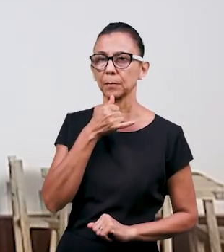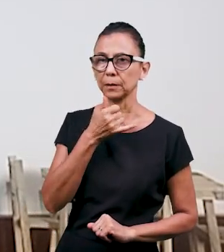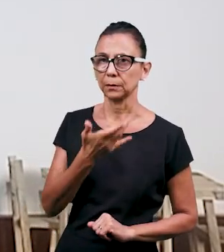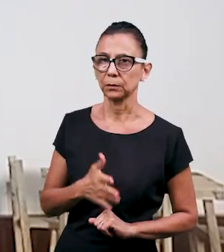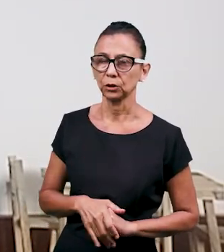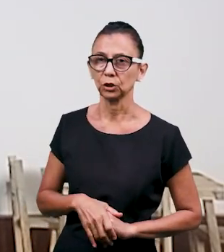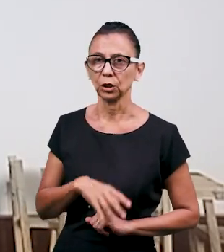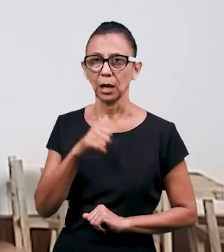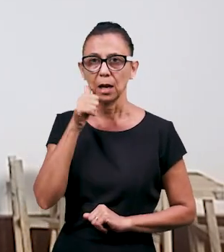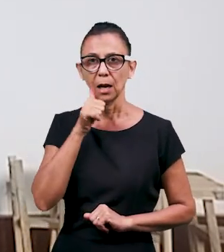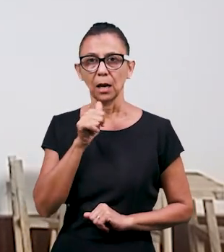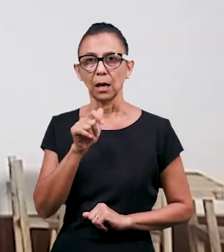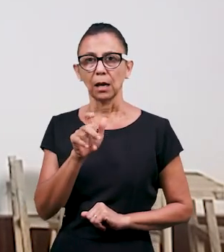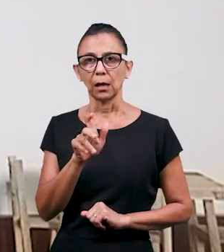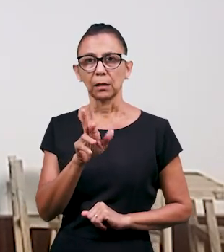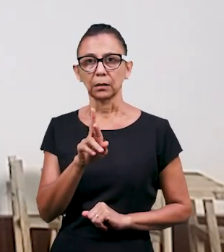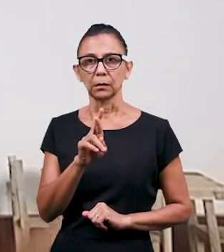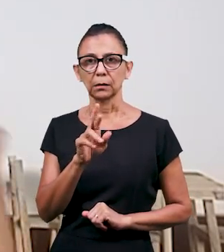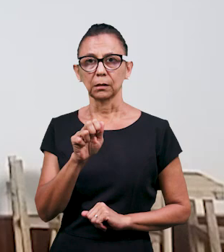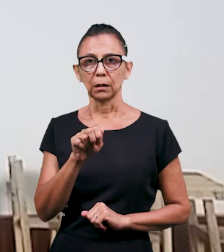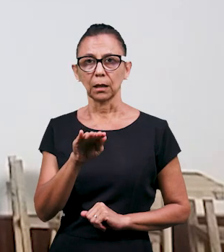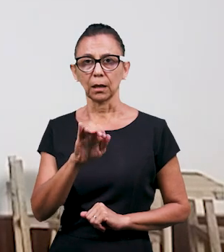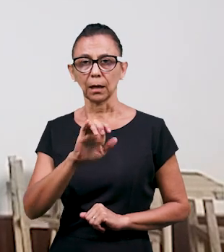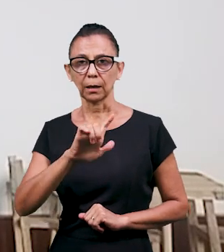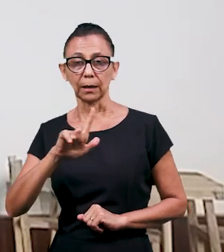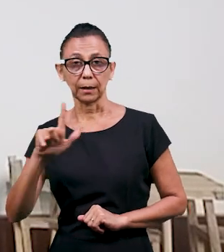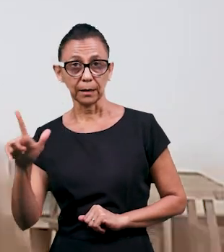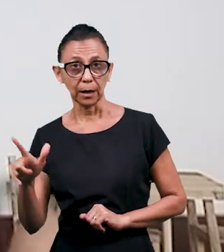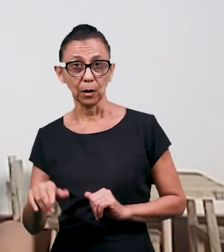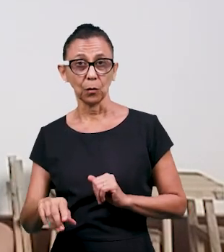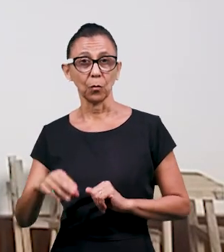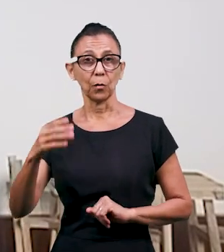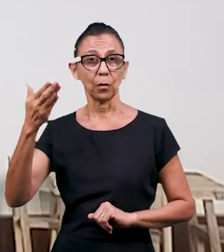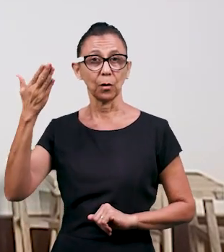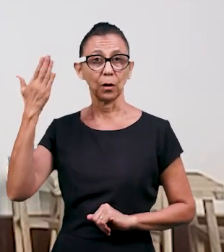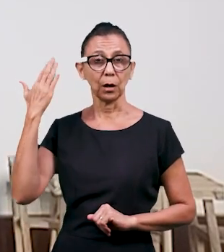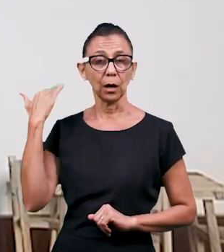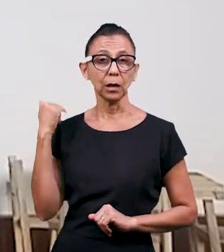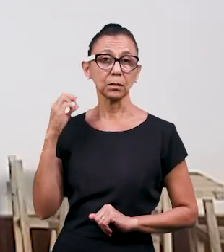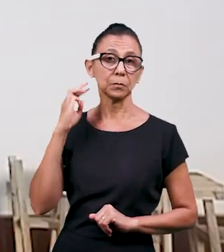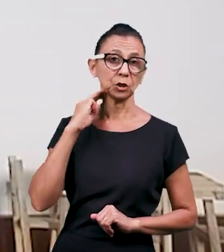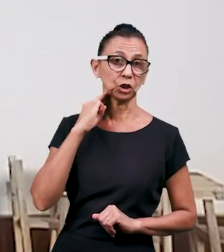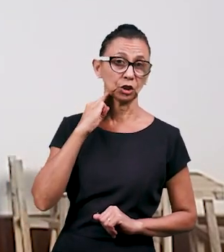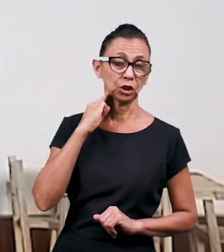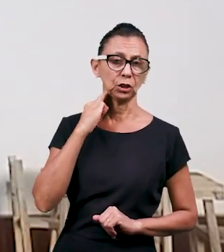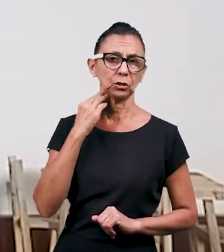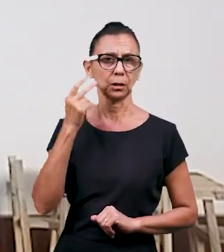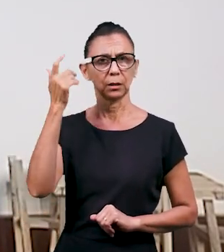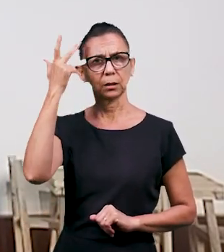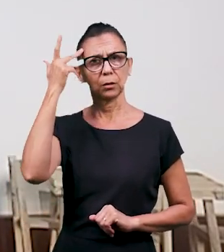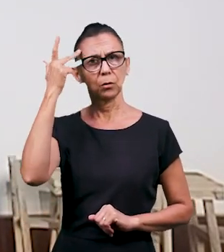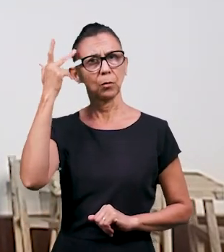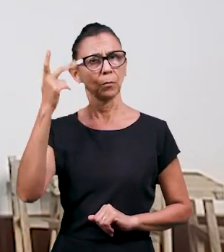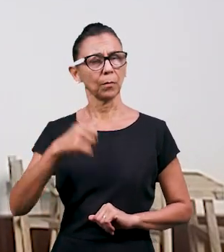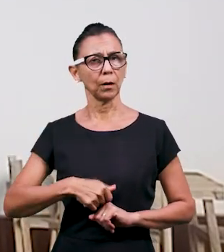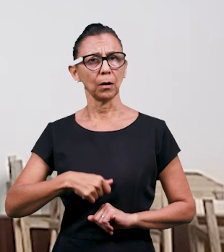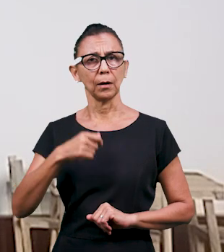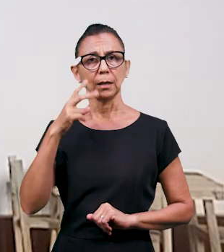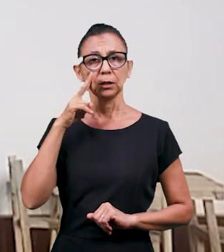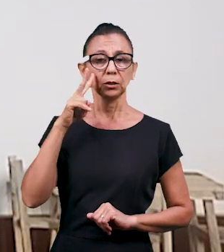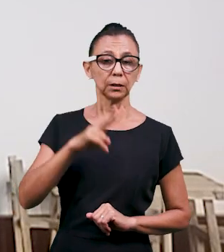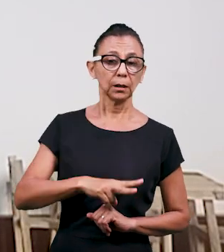ela tem como ela enxergava e ela ouvia, então ela tem um conhecimento de mundo muito amplo. Então, para